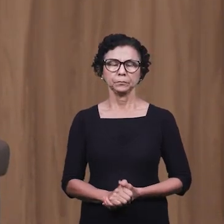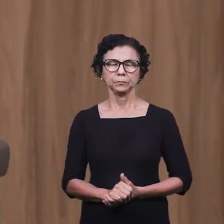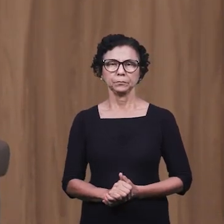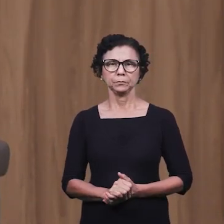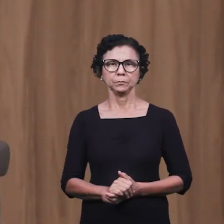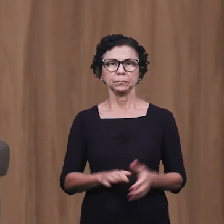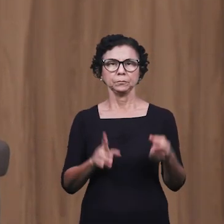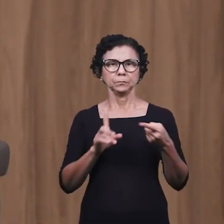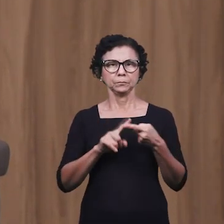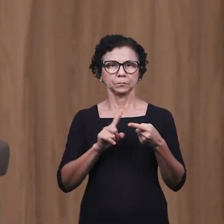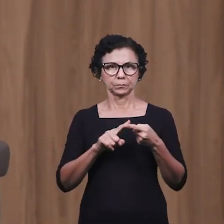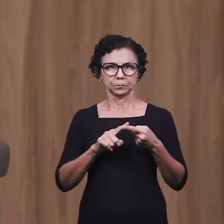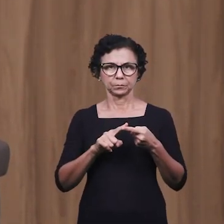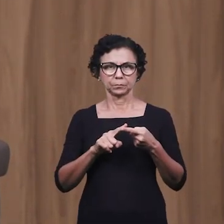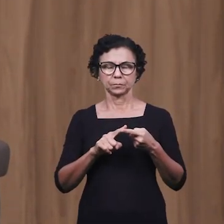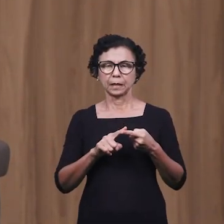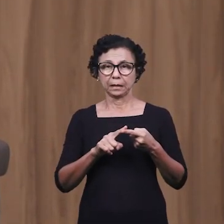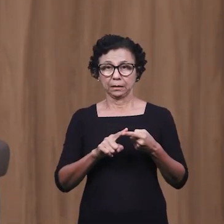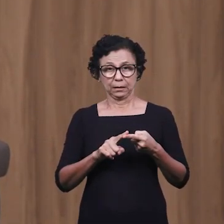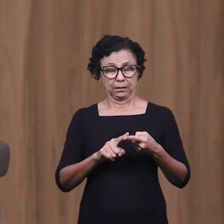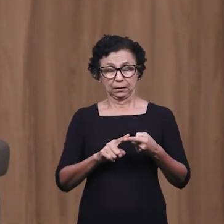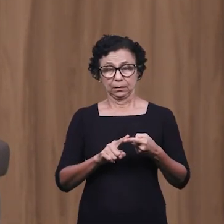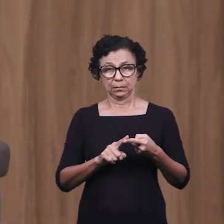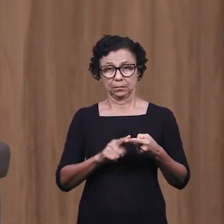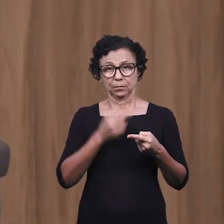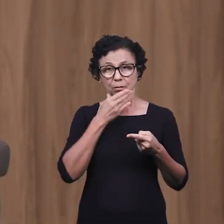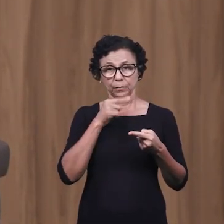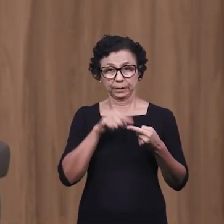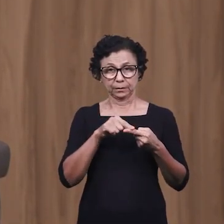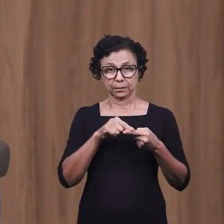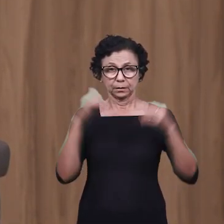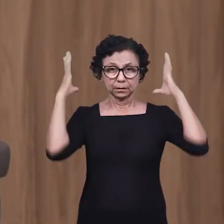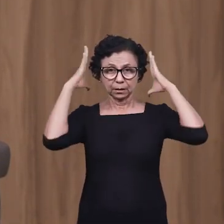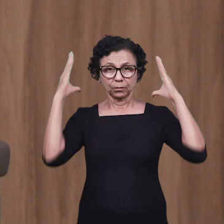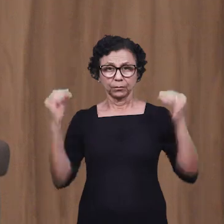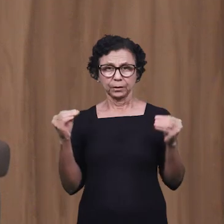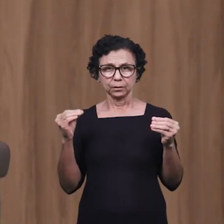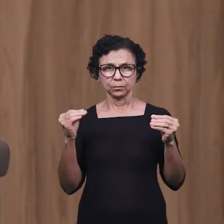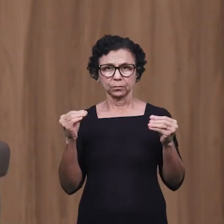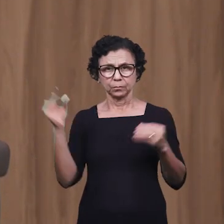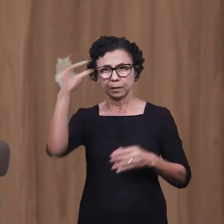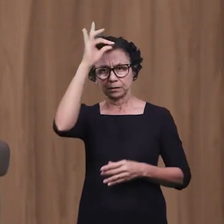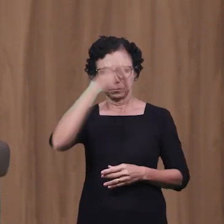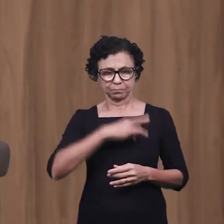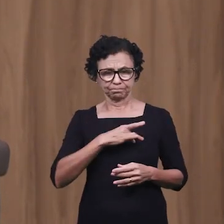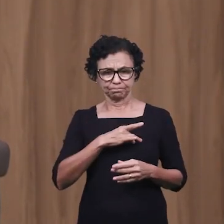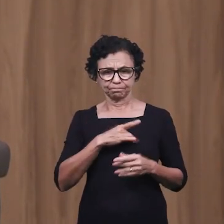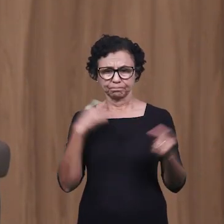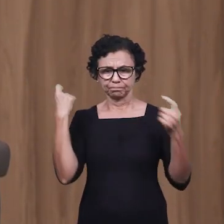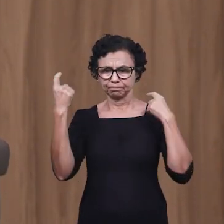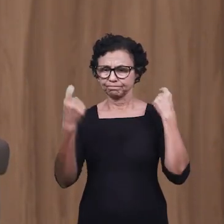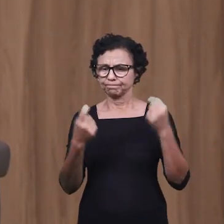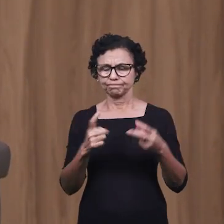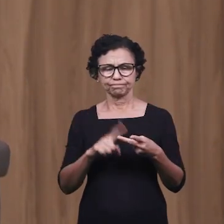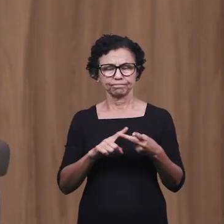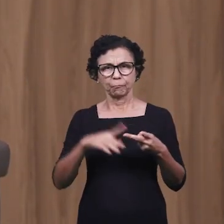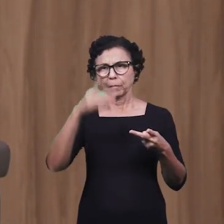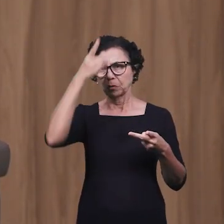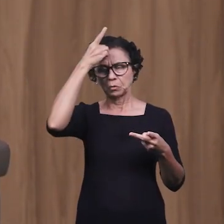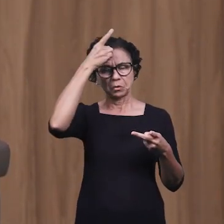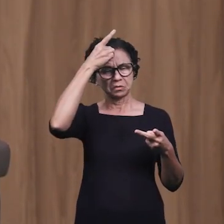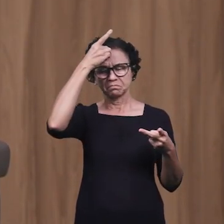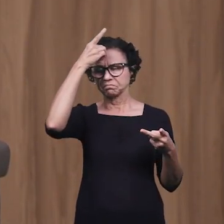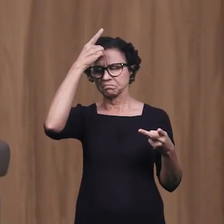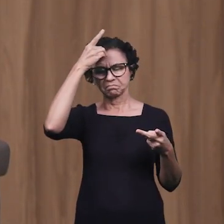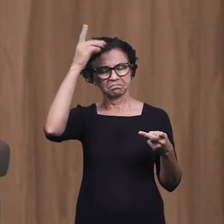Calvino não se preocupou com batismo com o Espírito Santo. Não se preocupou com dons